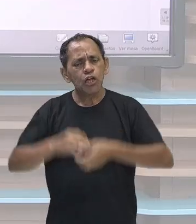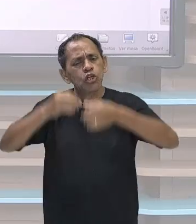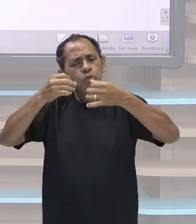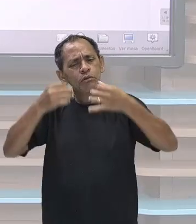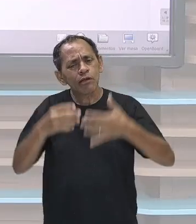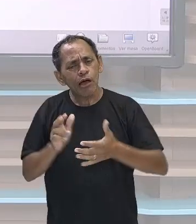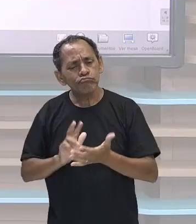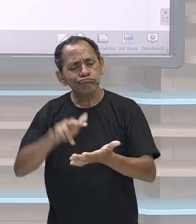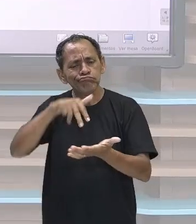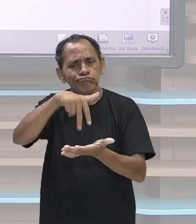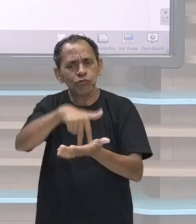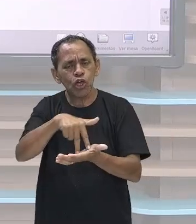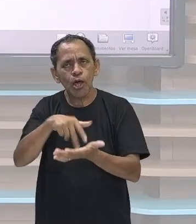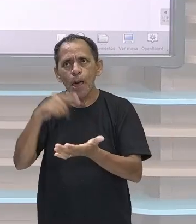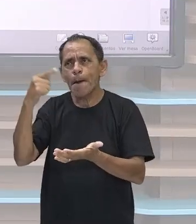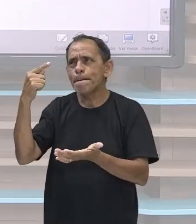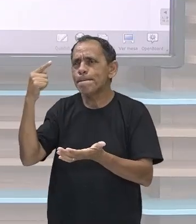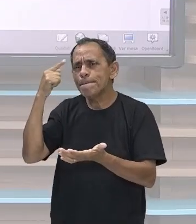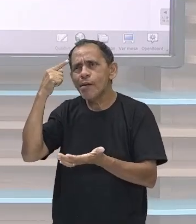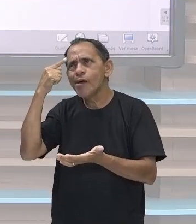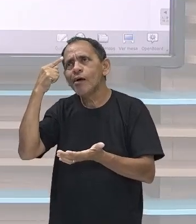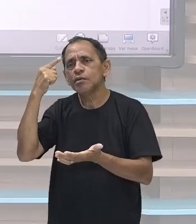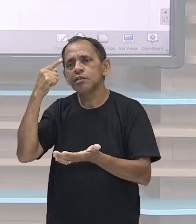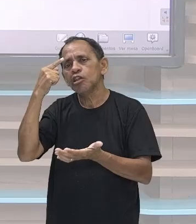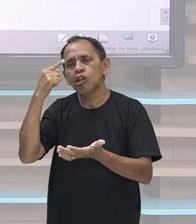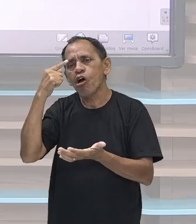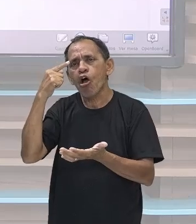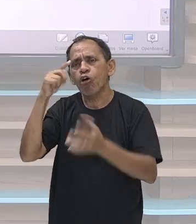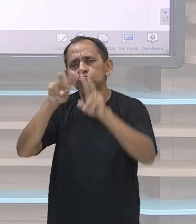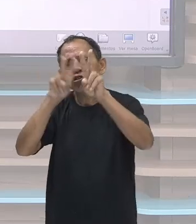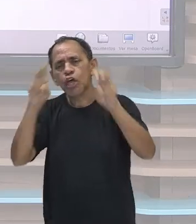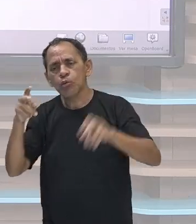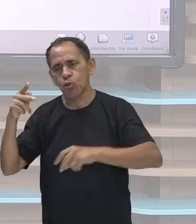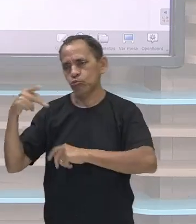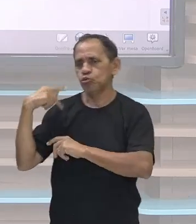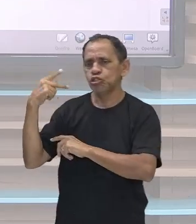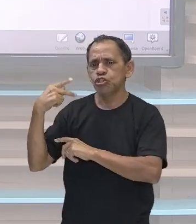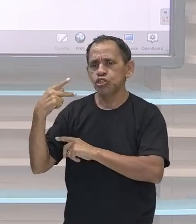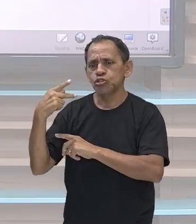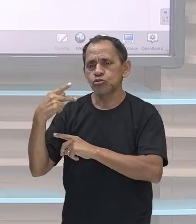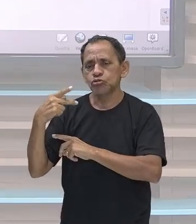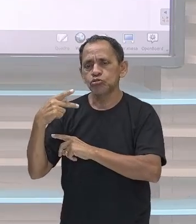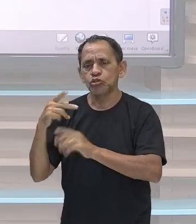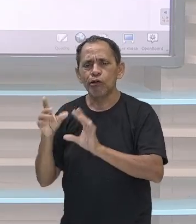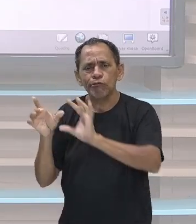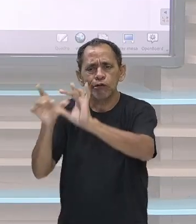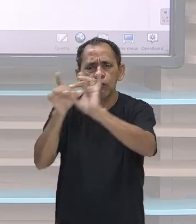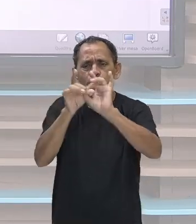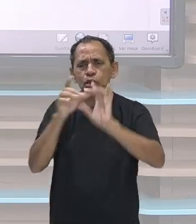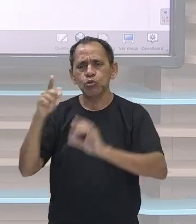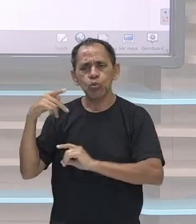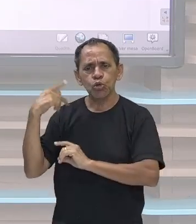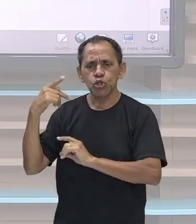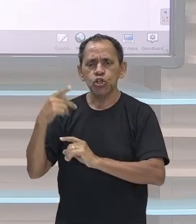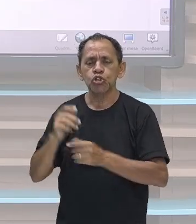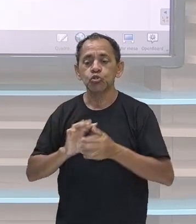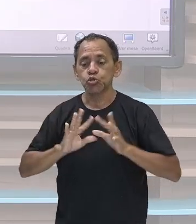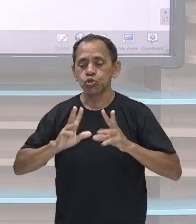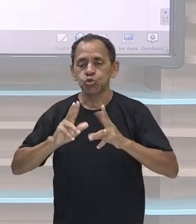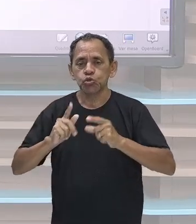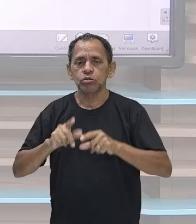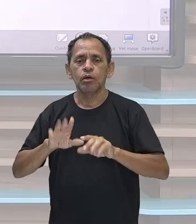protagonismo, se pensa logo nessas questões políticas, né? De engajamento político e tudo mais, mas